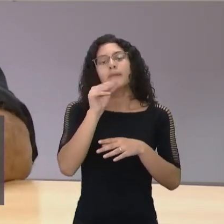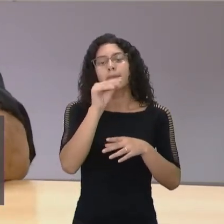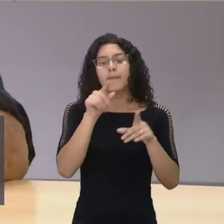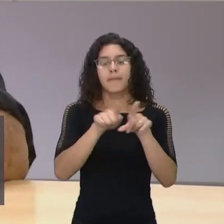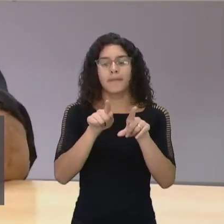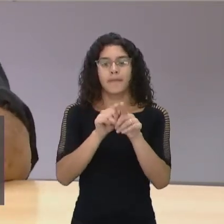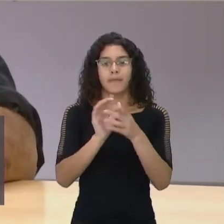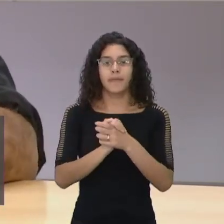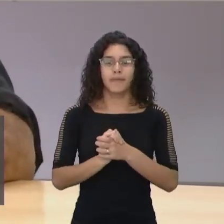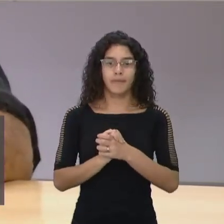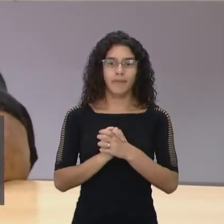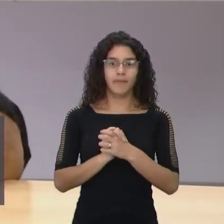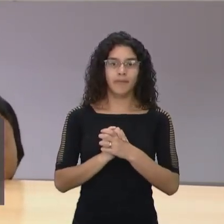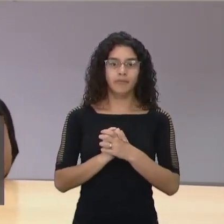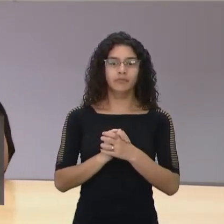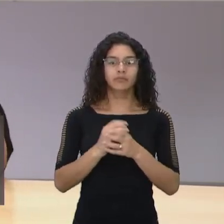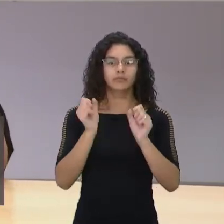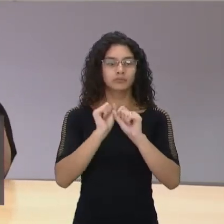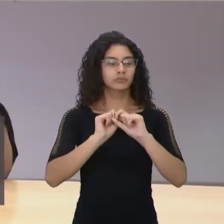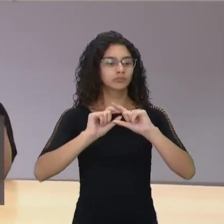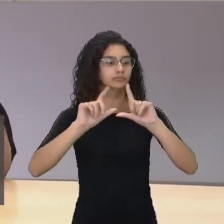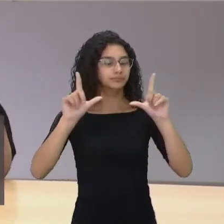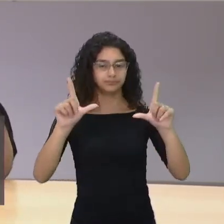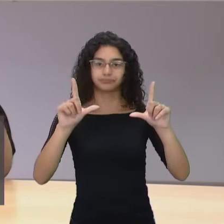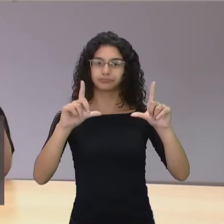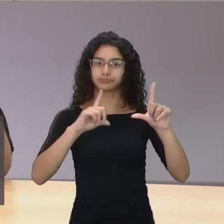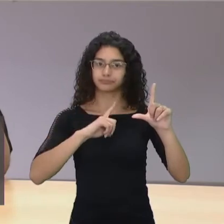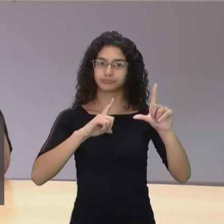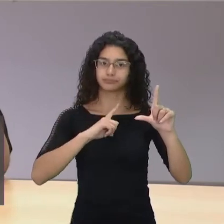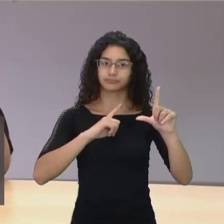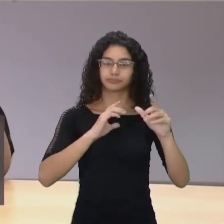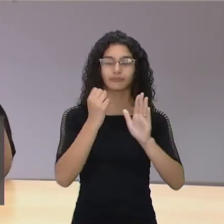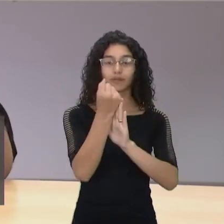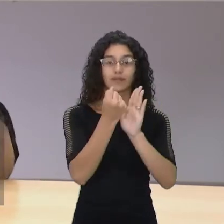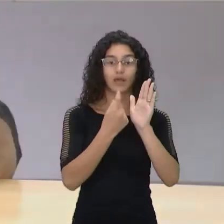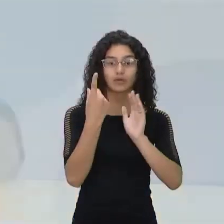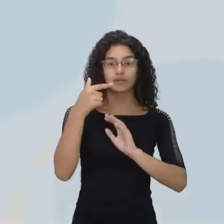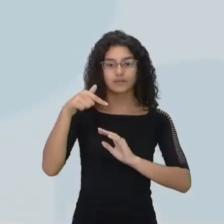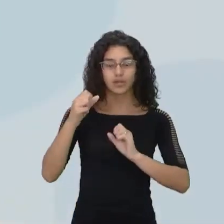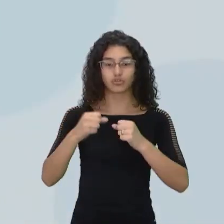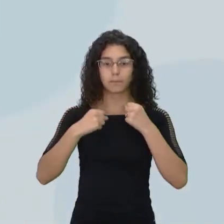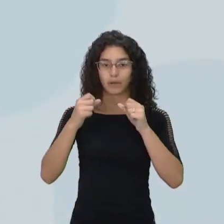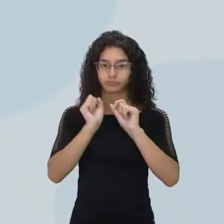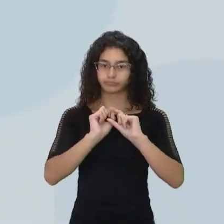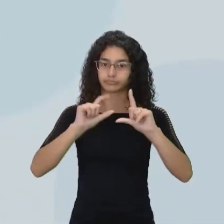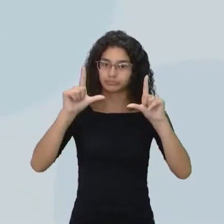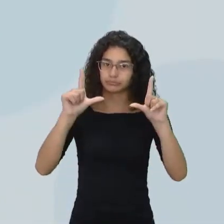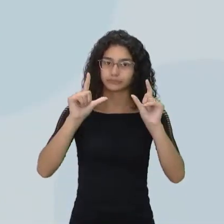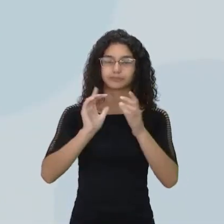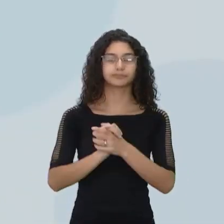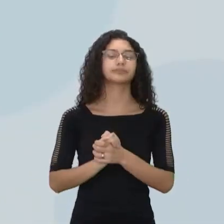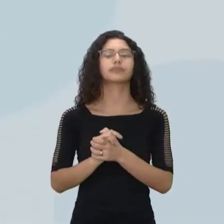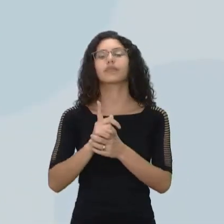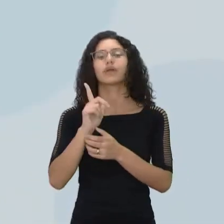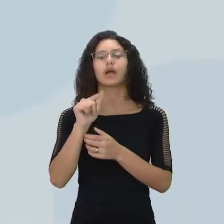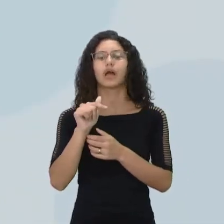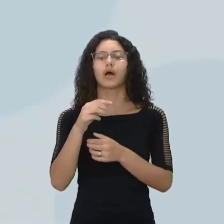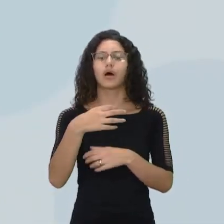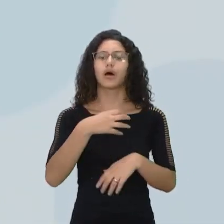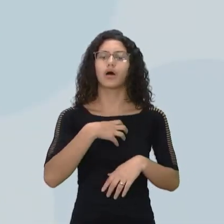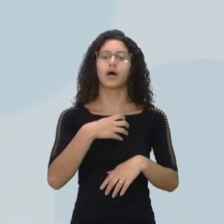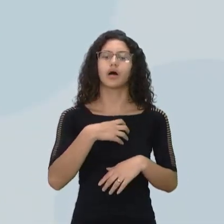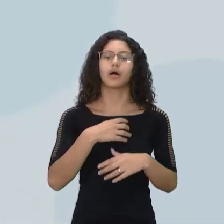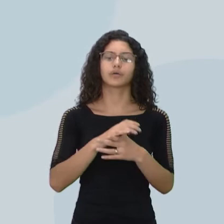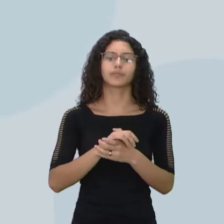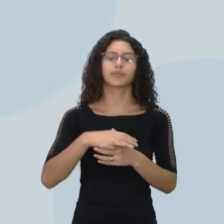você me permite rapidinho? Como não? Você mostrou um quadro do século XVII, pode colocar na tela para nós, produça. Ele é o barroco.